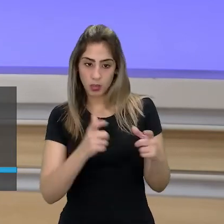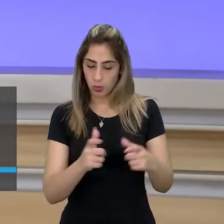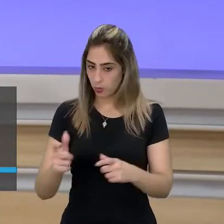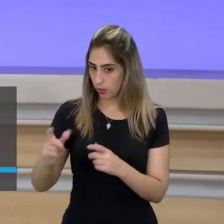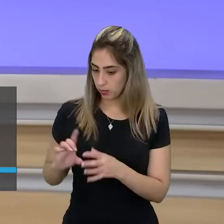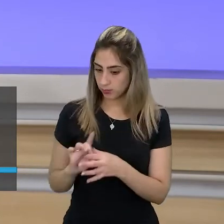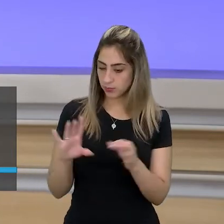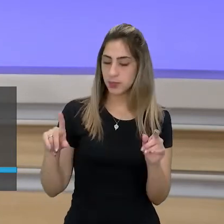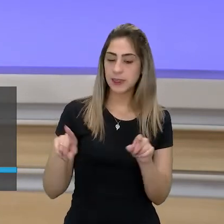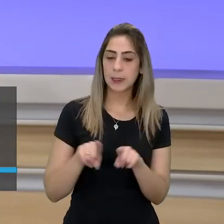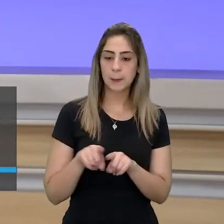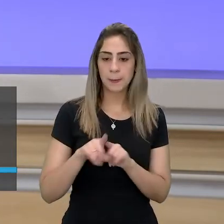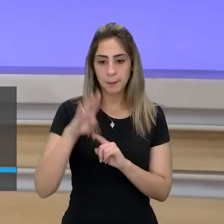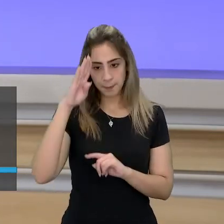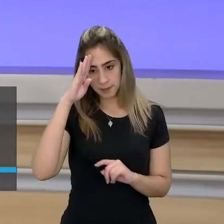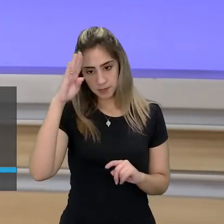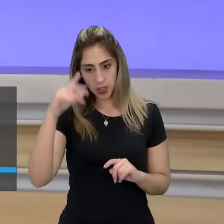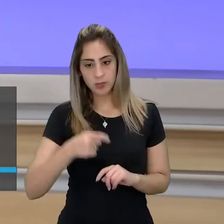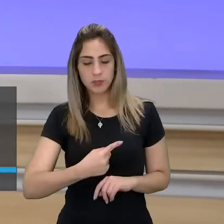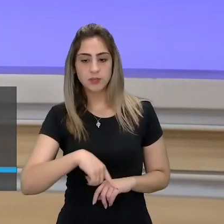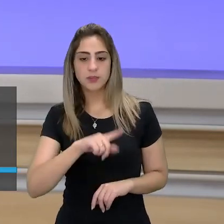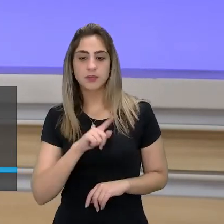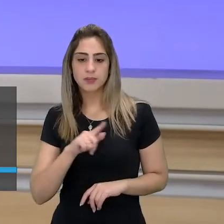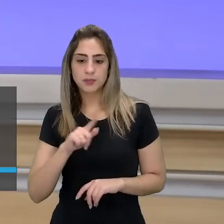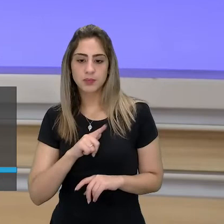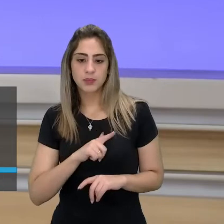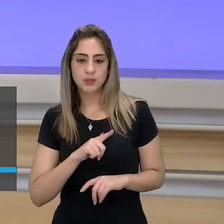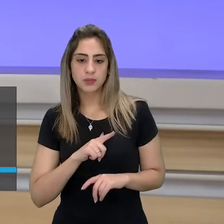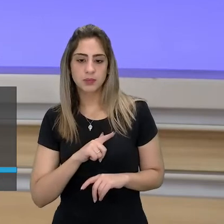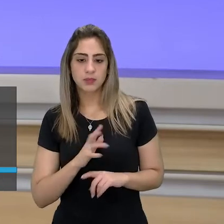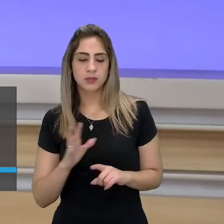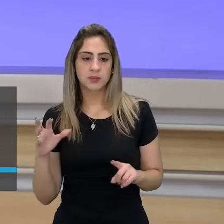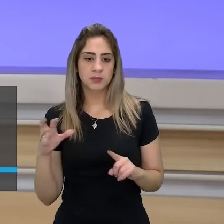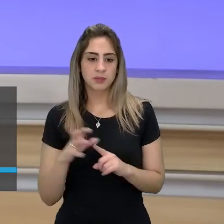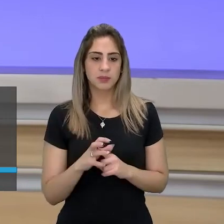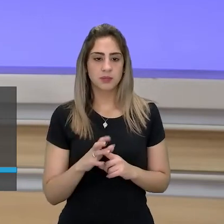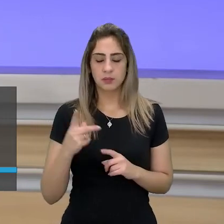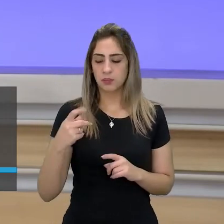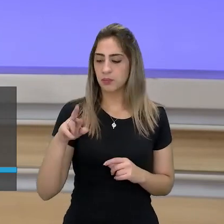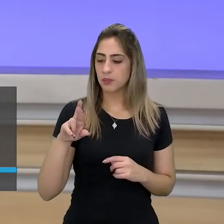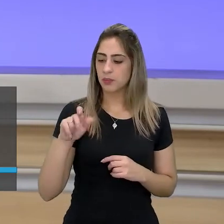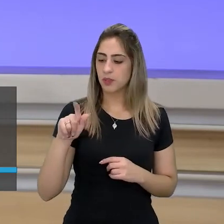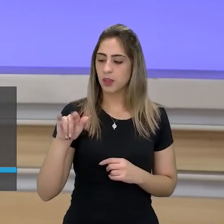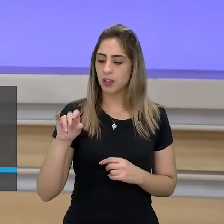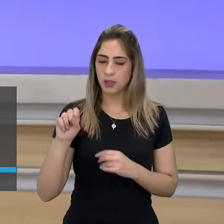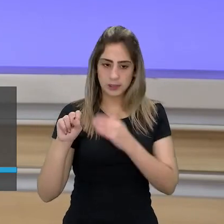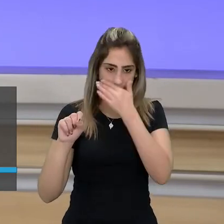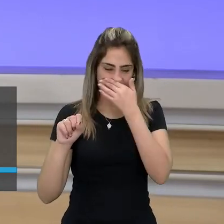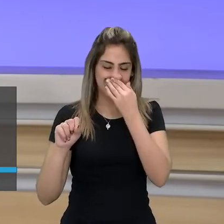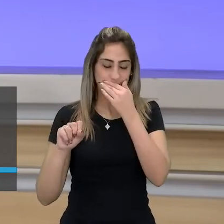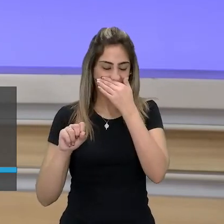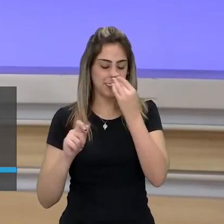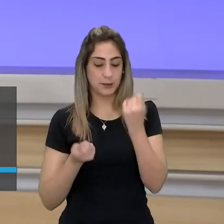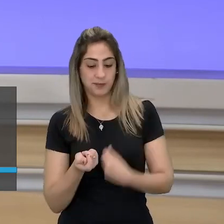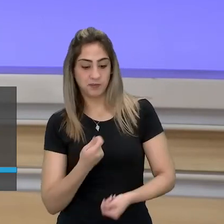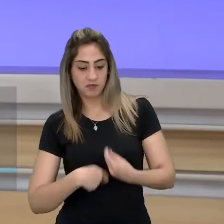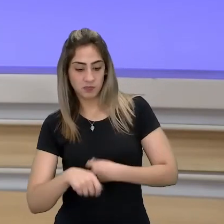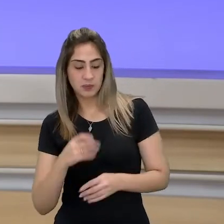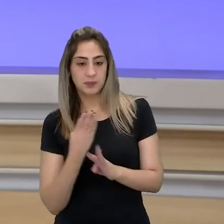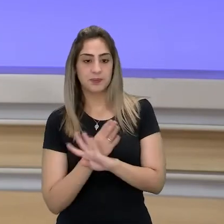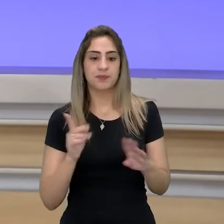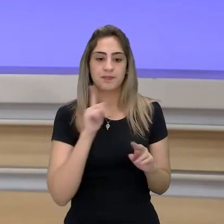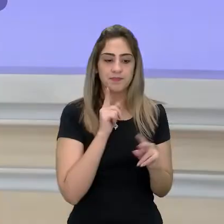degradados, principalmente aqueles onde se tem uma infestação de pragas, né? Então, o controle biológico